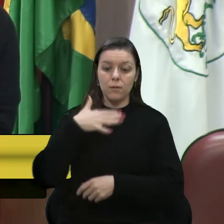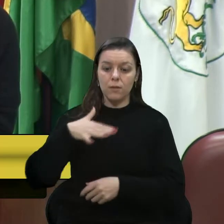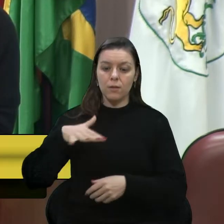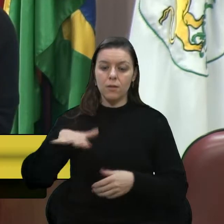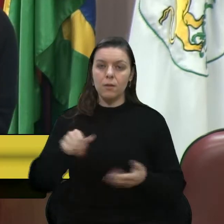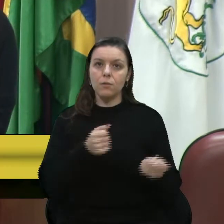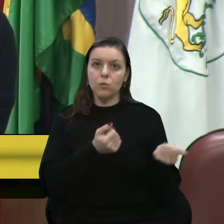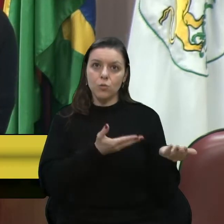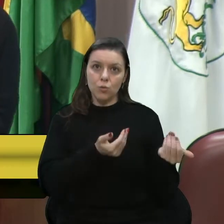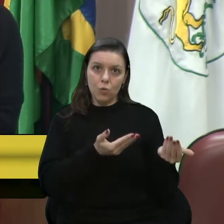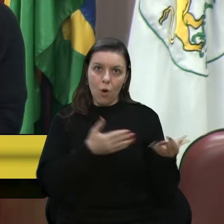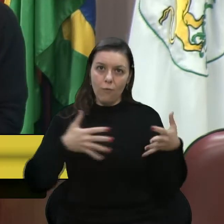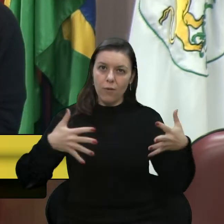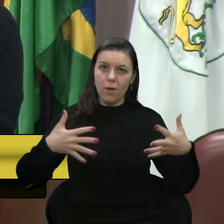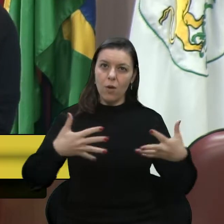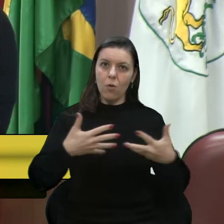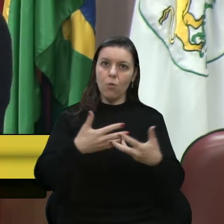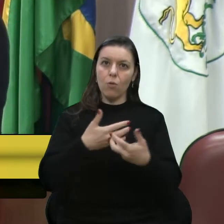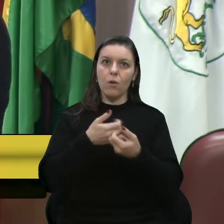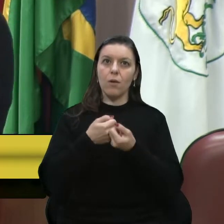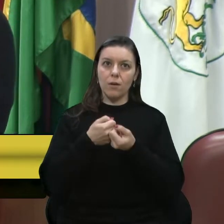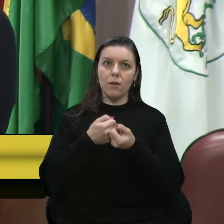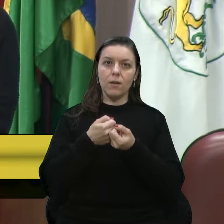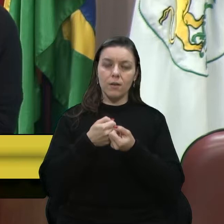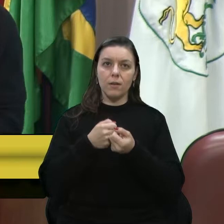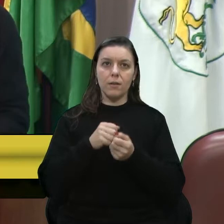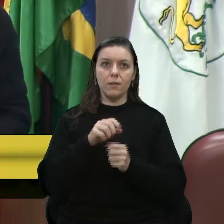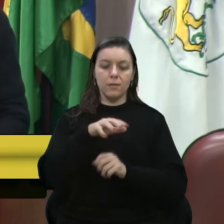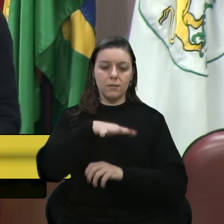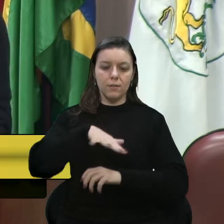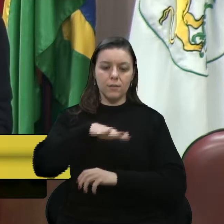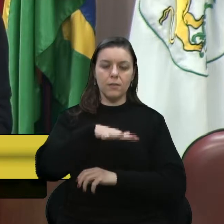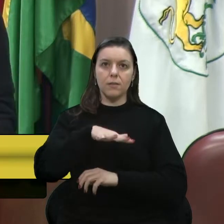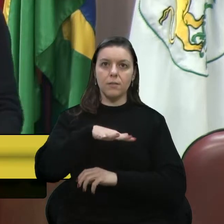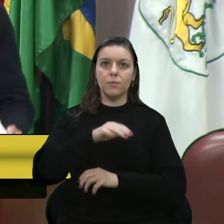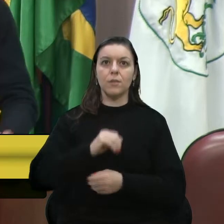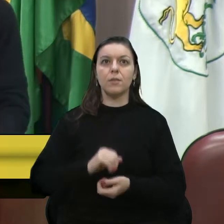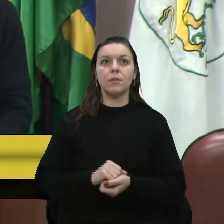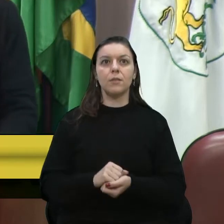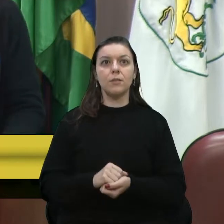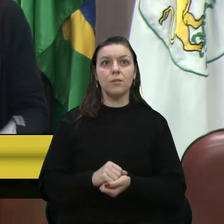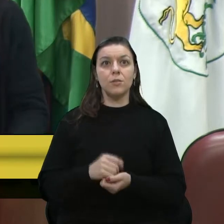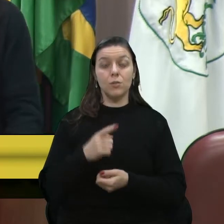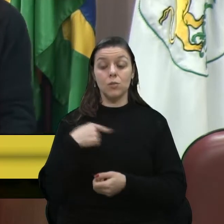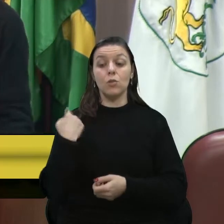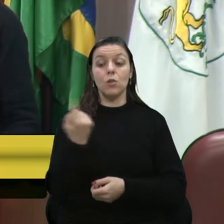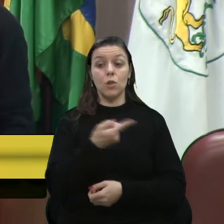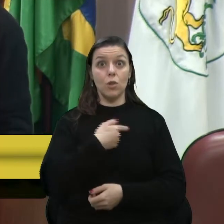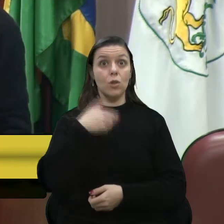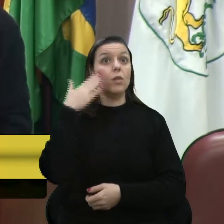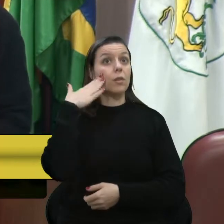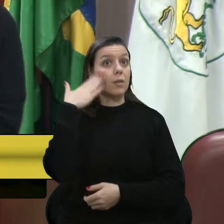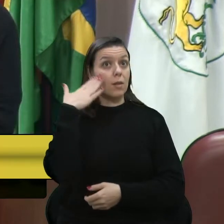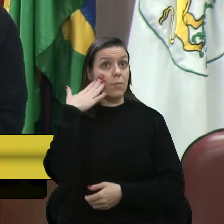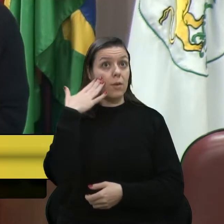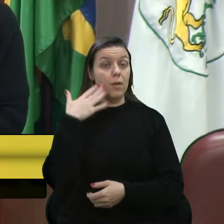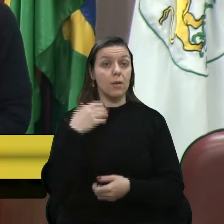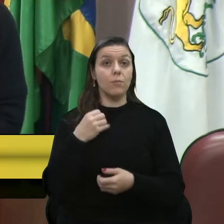adolescentes que eram acolhidas e pertencentes àquele espaço. Nós sabemos